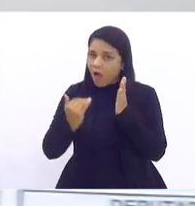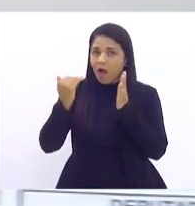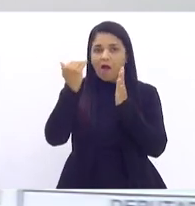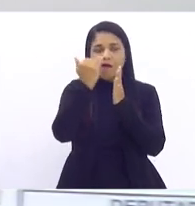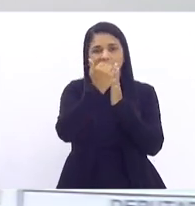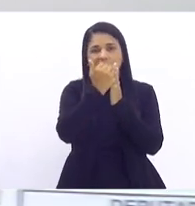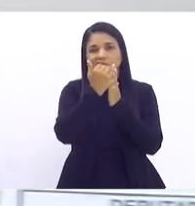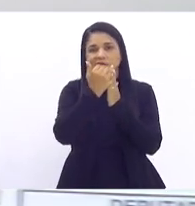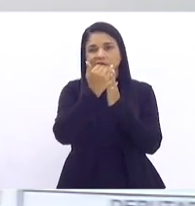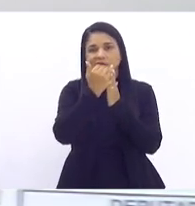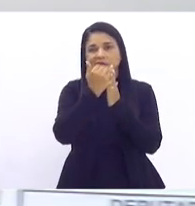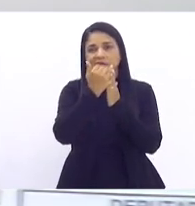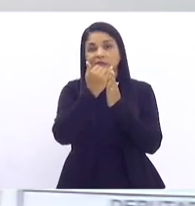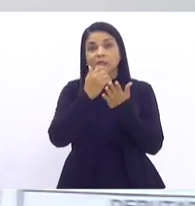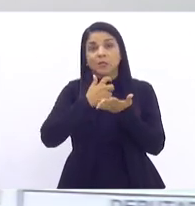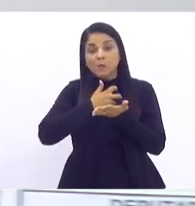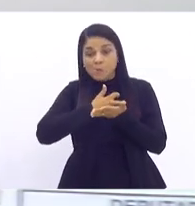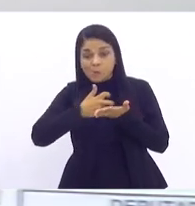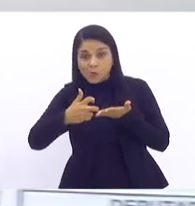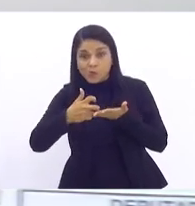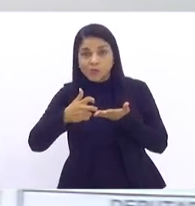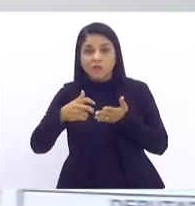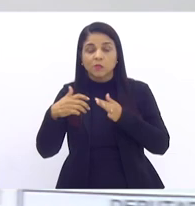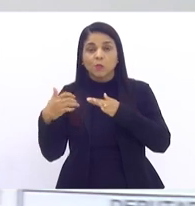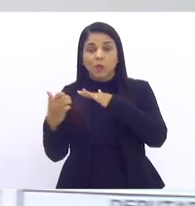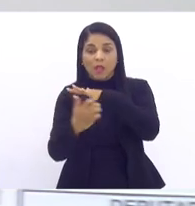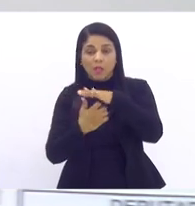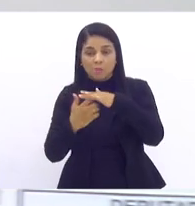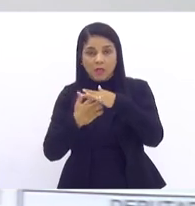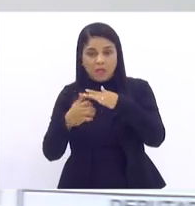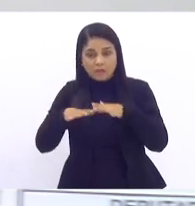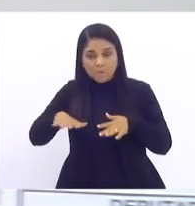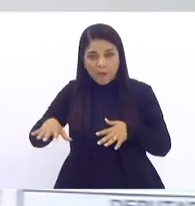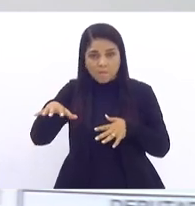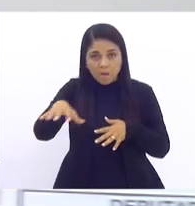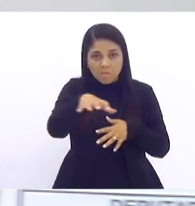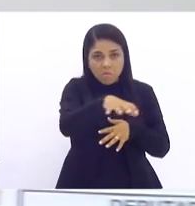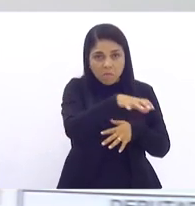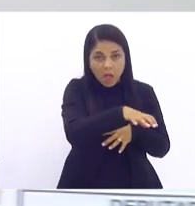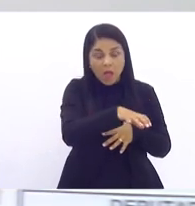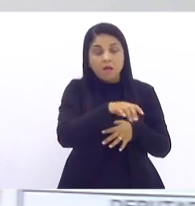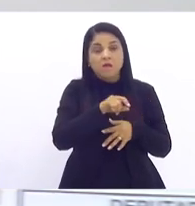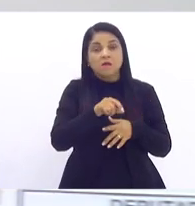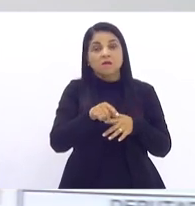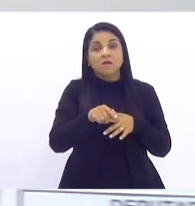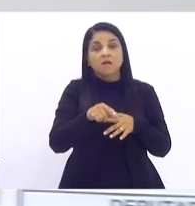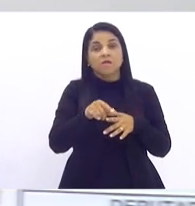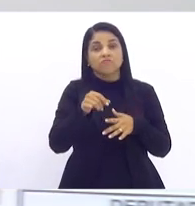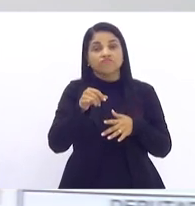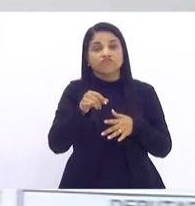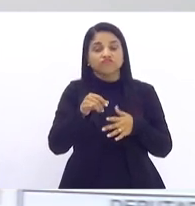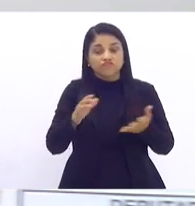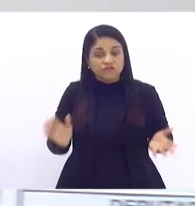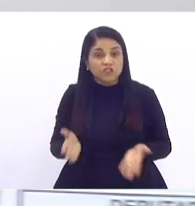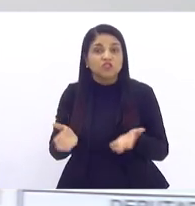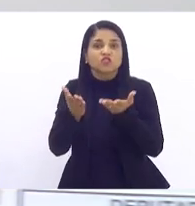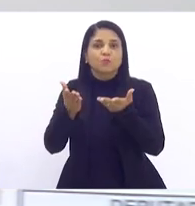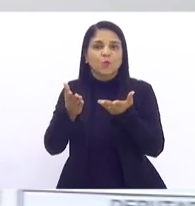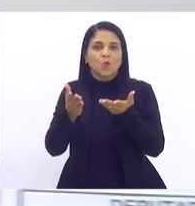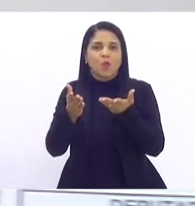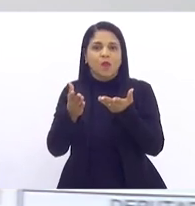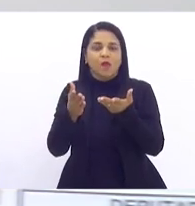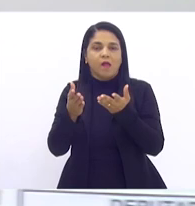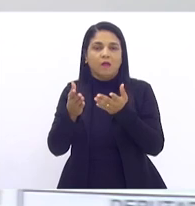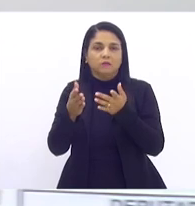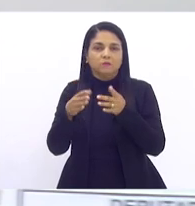exatamente segmentos que deveriam ser estimulados na produção em vez de ter uma carga tributária voltada